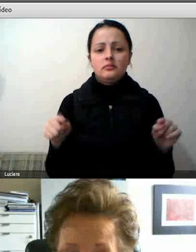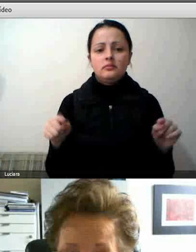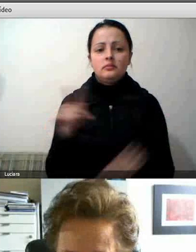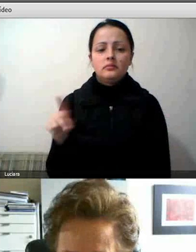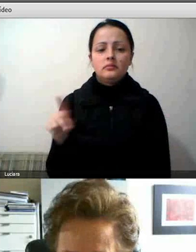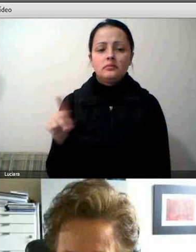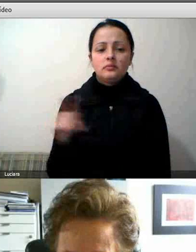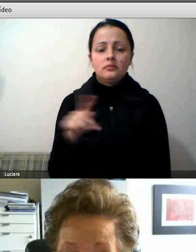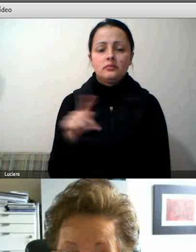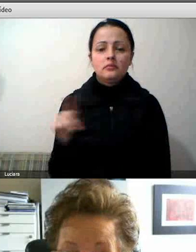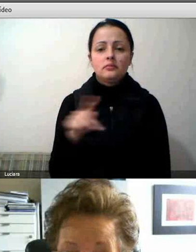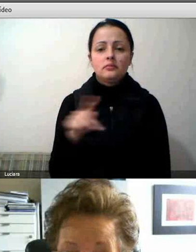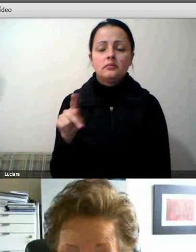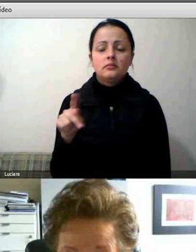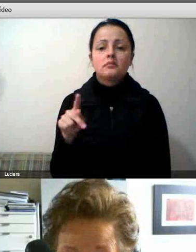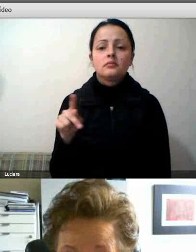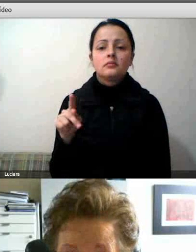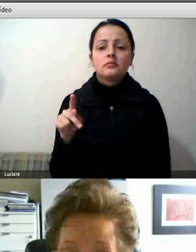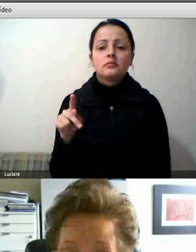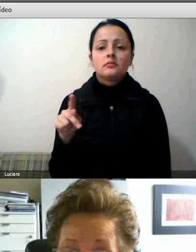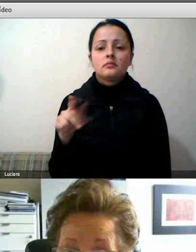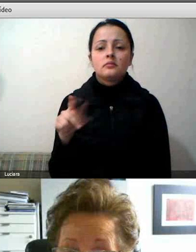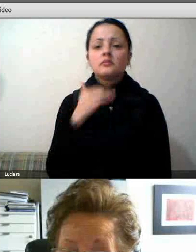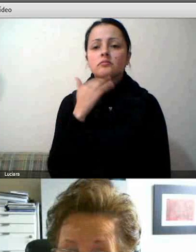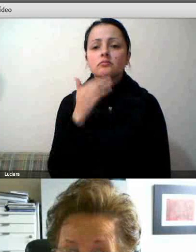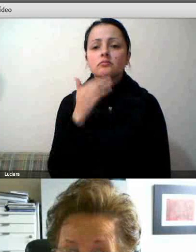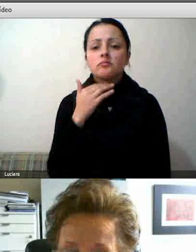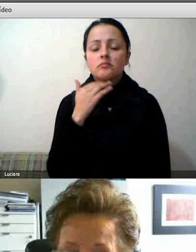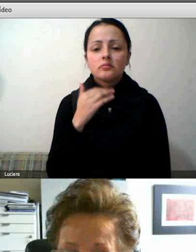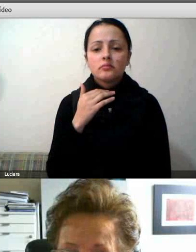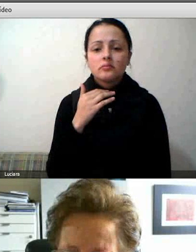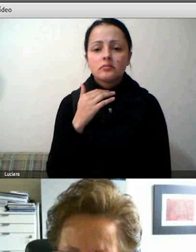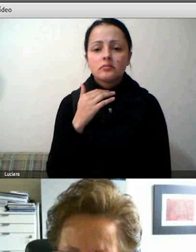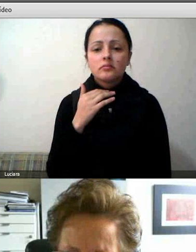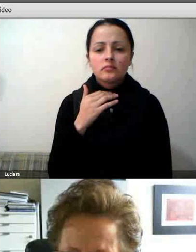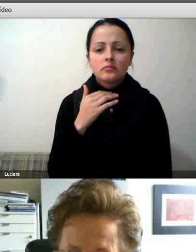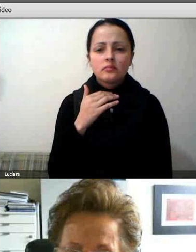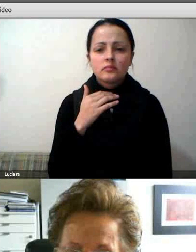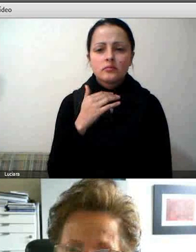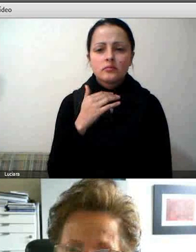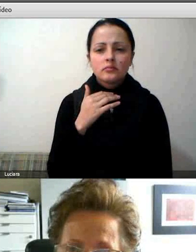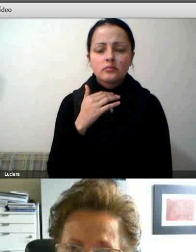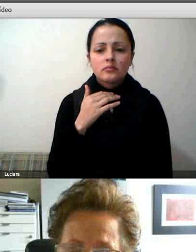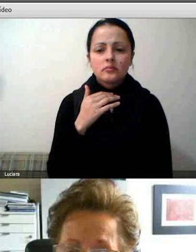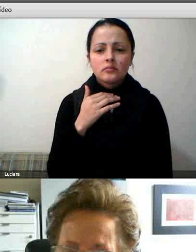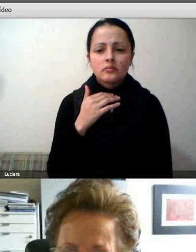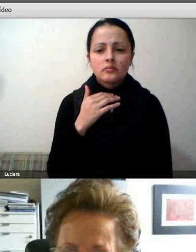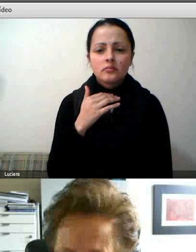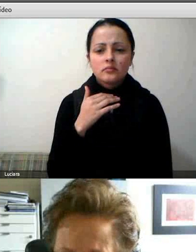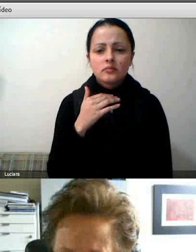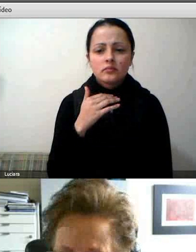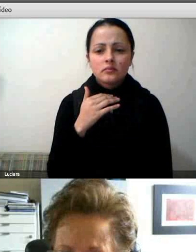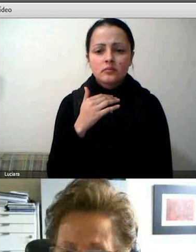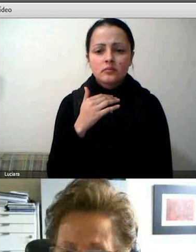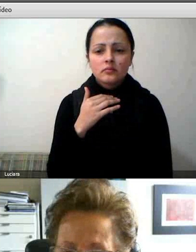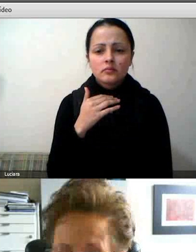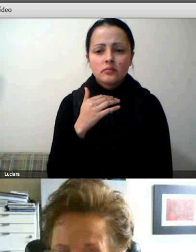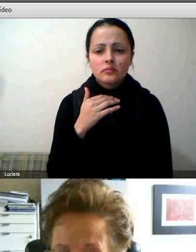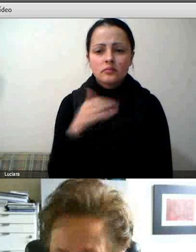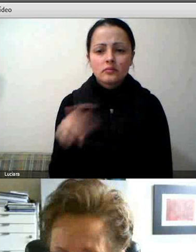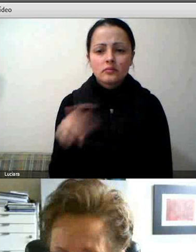ocidental. Mas os professores não têm acesso, ele é muito volumoso,